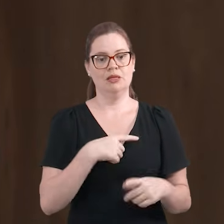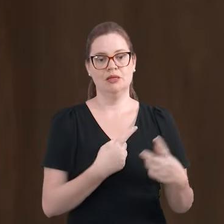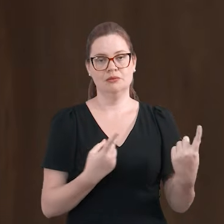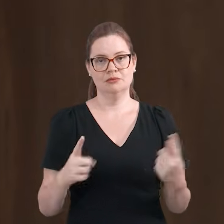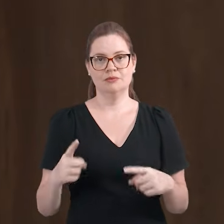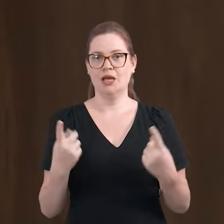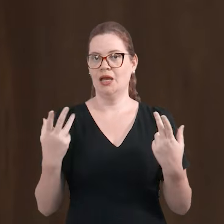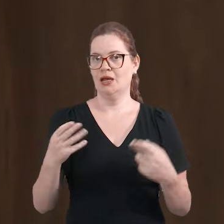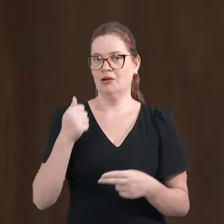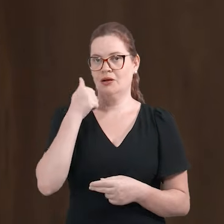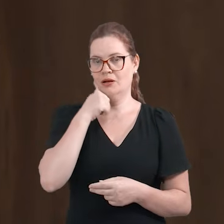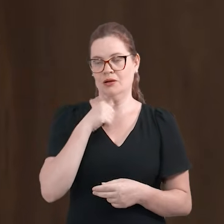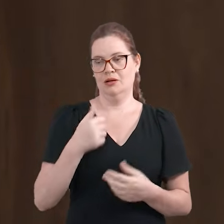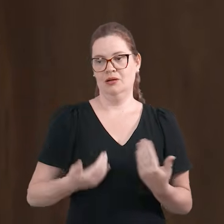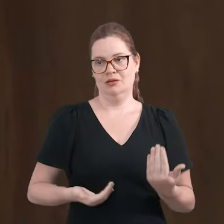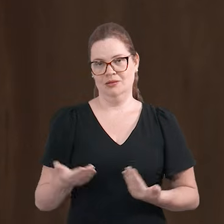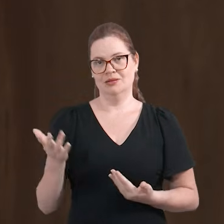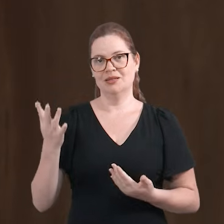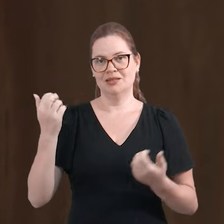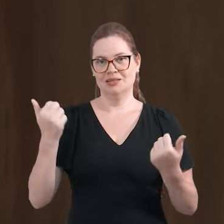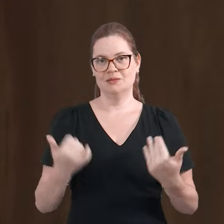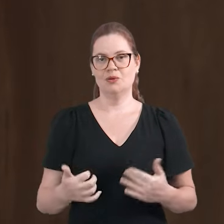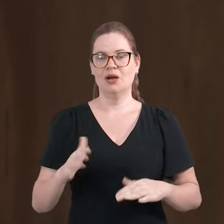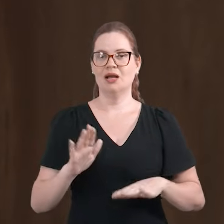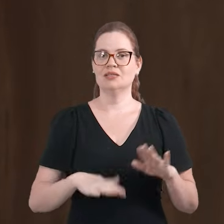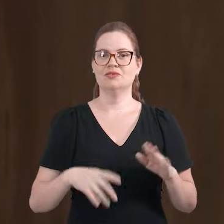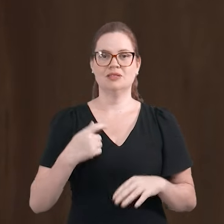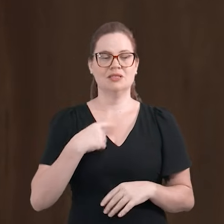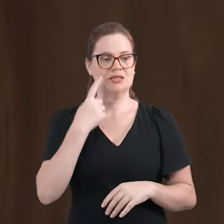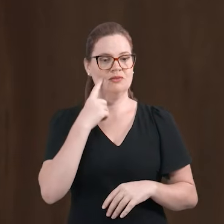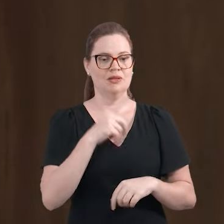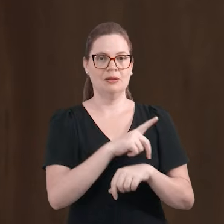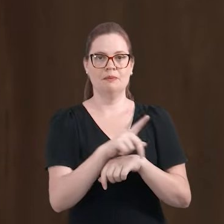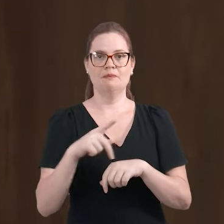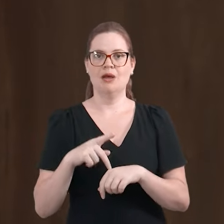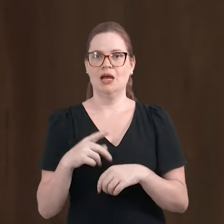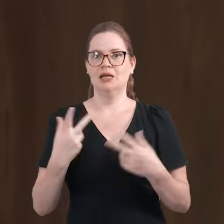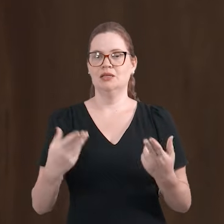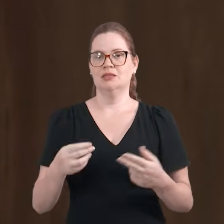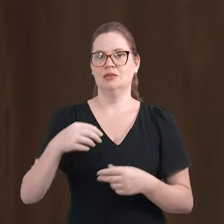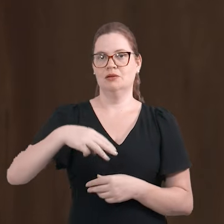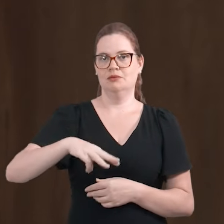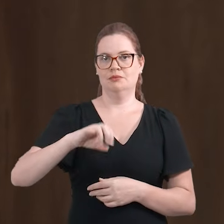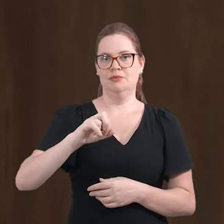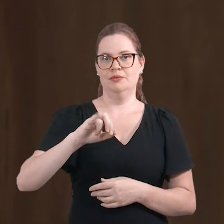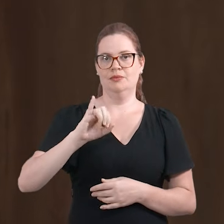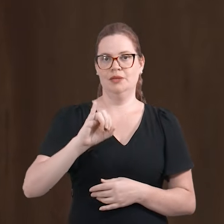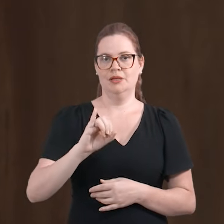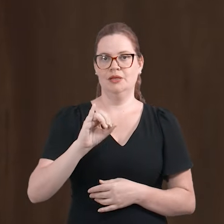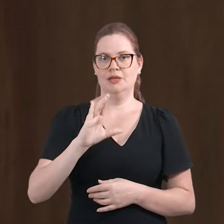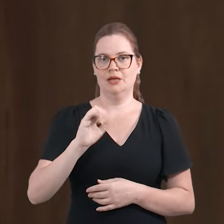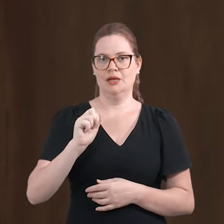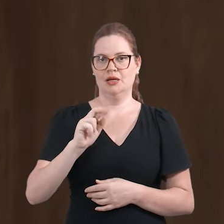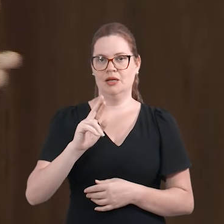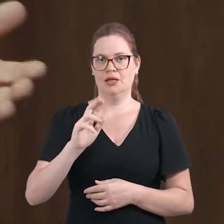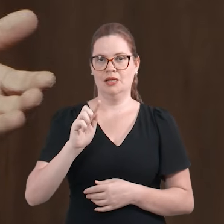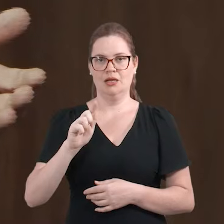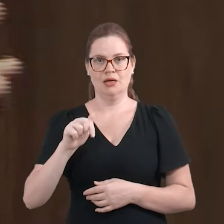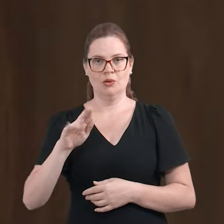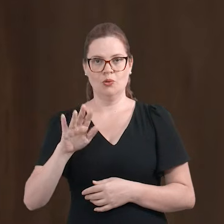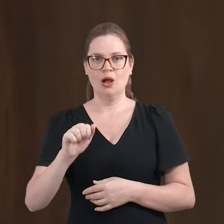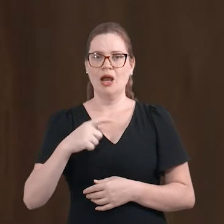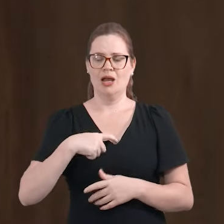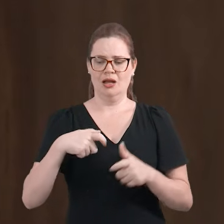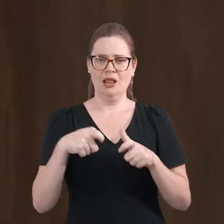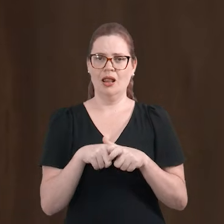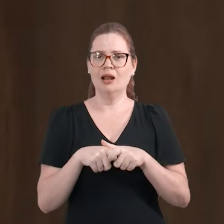como disse a irmã, às vezes nós temos países como Nicarágua, né? Nicarágua nós temos um grupo pequeno